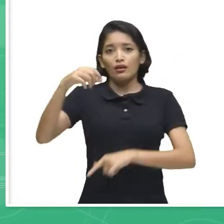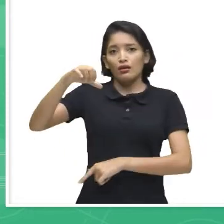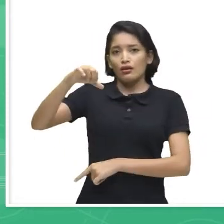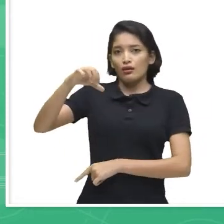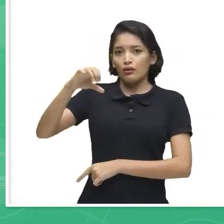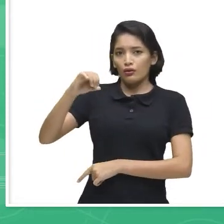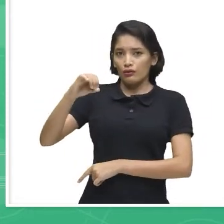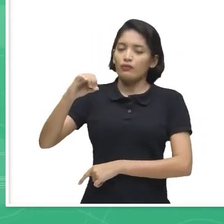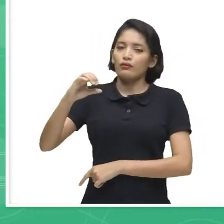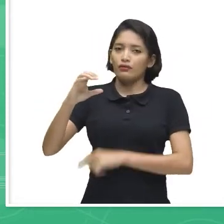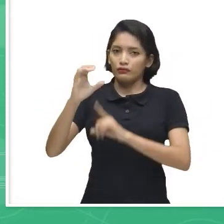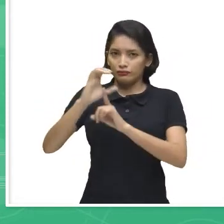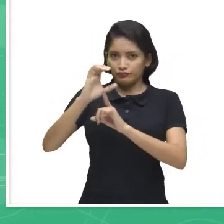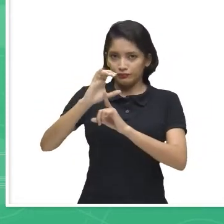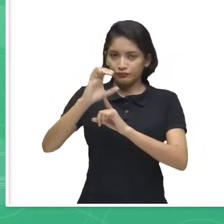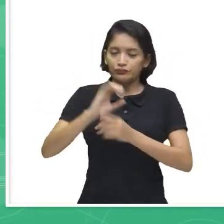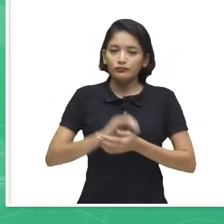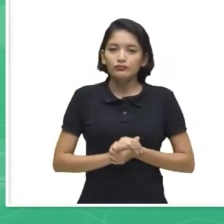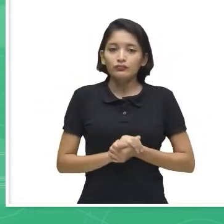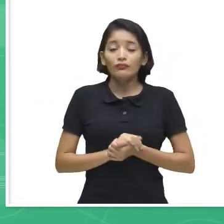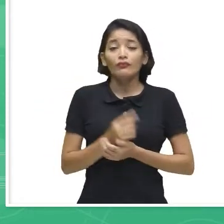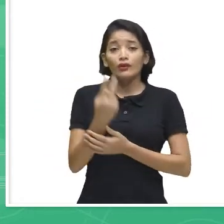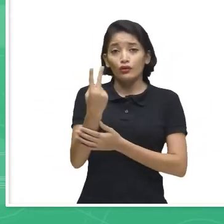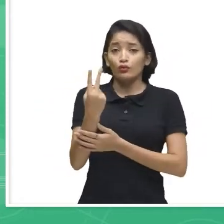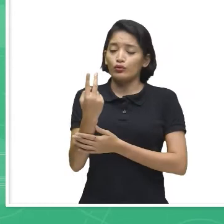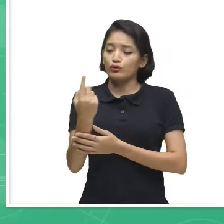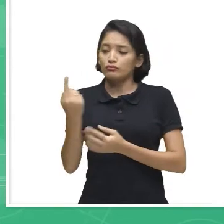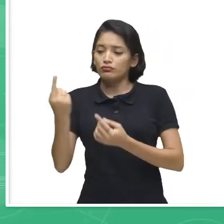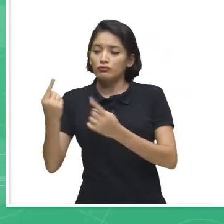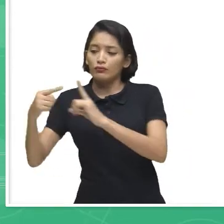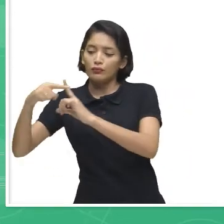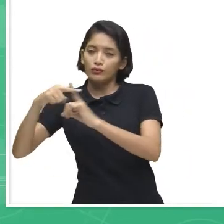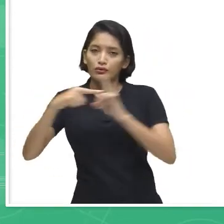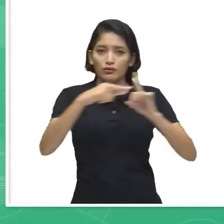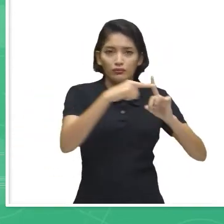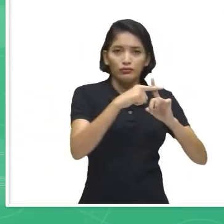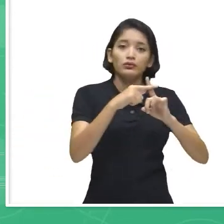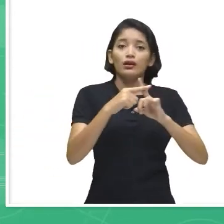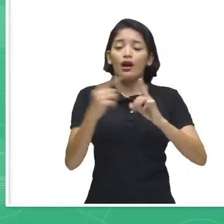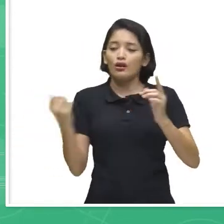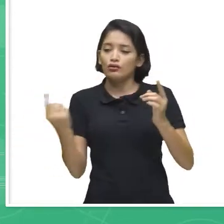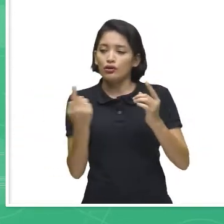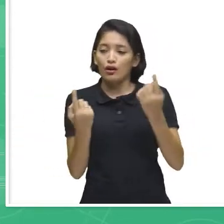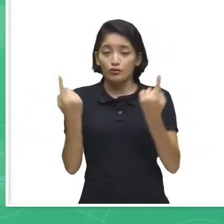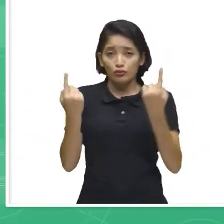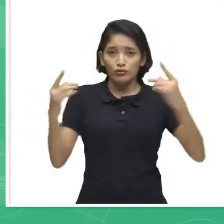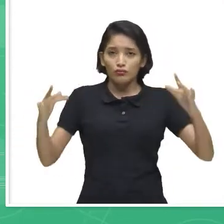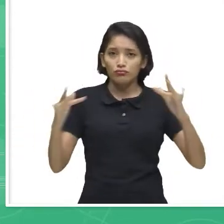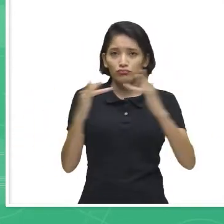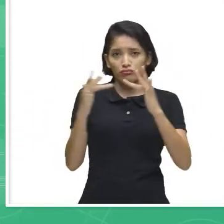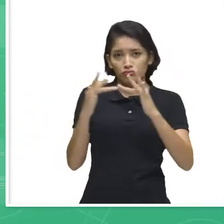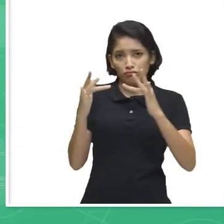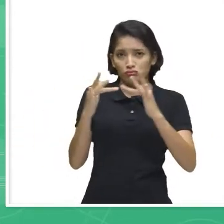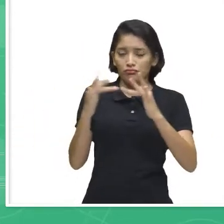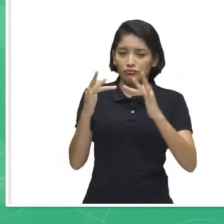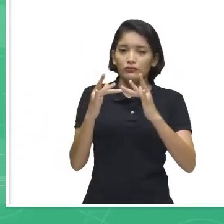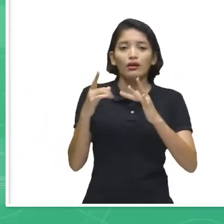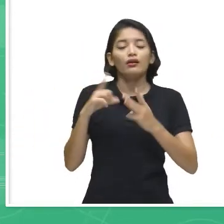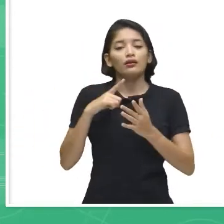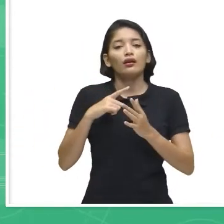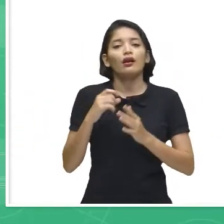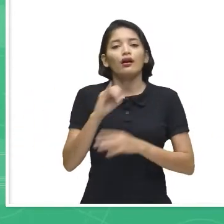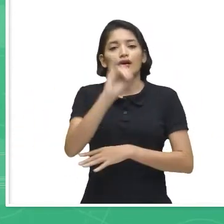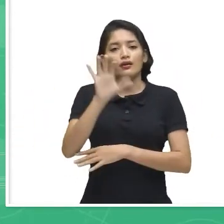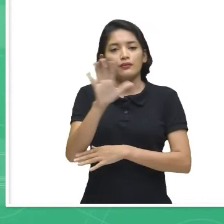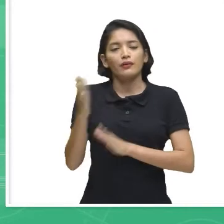cargas positivas, entre duas cargas positivas, não é? Essas cargas interagem, e aí a gente tem essa figurinha aí. O